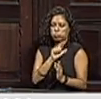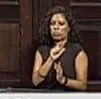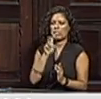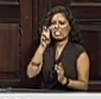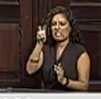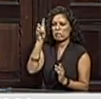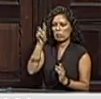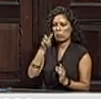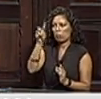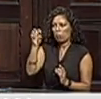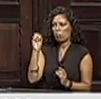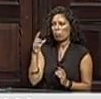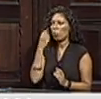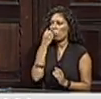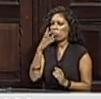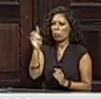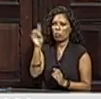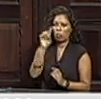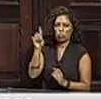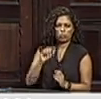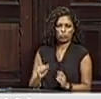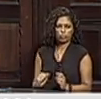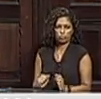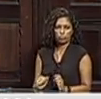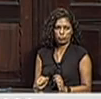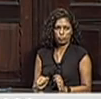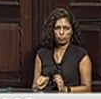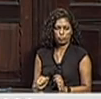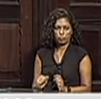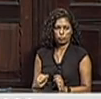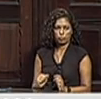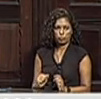percentuais maiores, mas apresentei também de